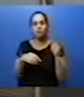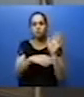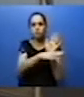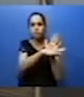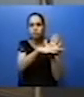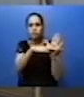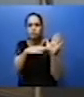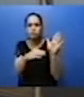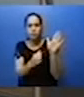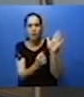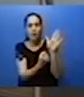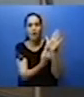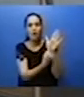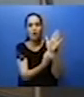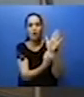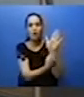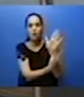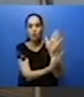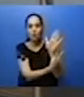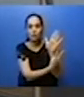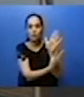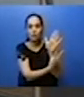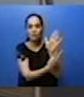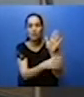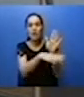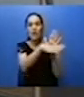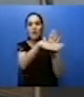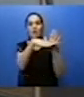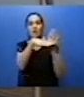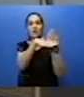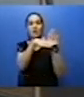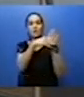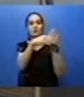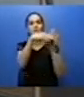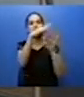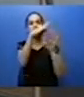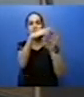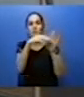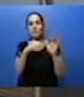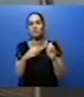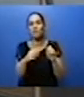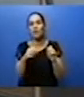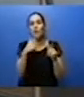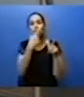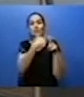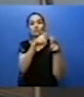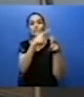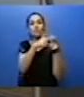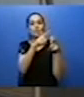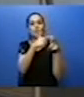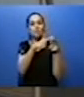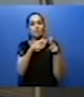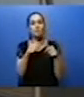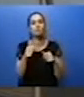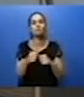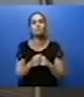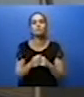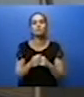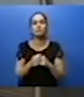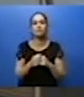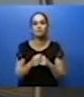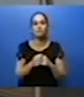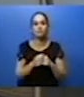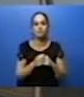304/2012 de 20 por debaixo 12 / 3 14 4 x